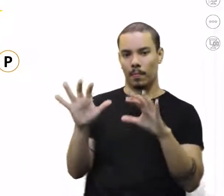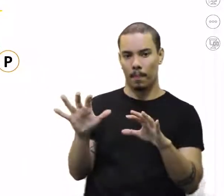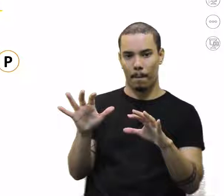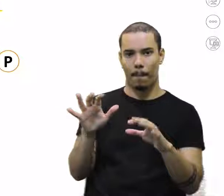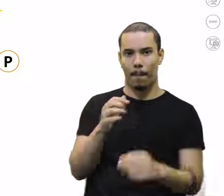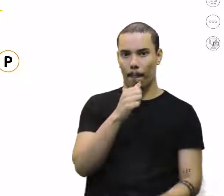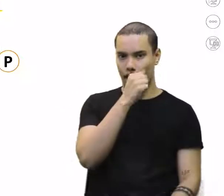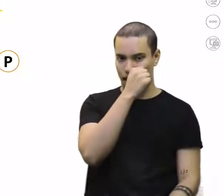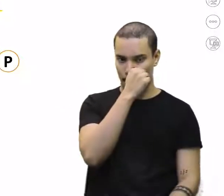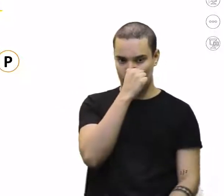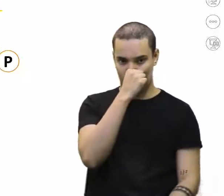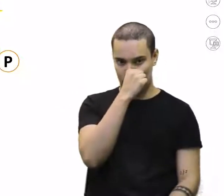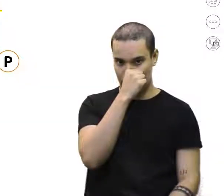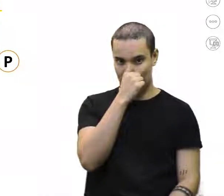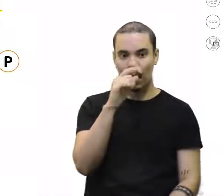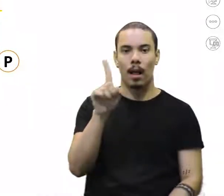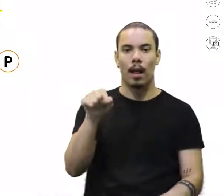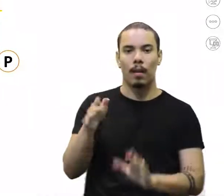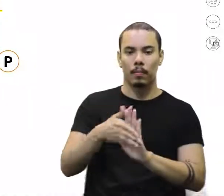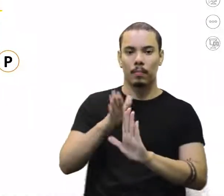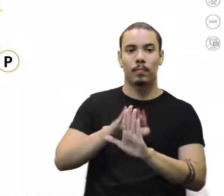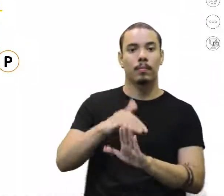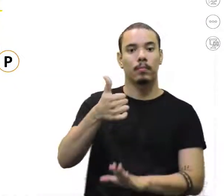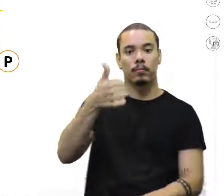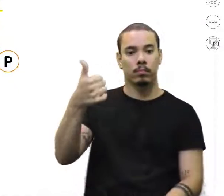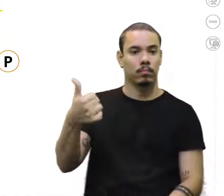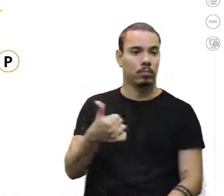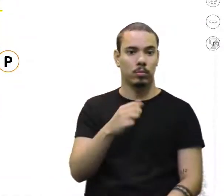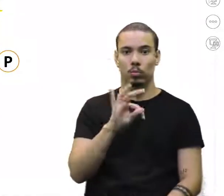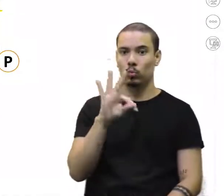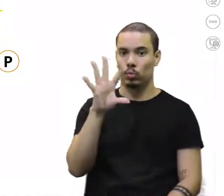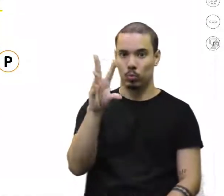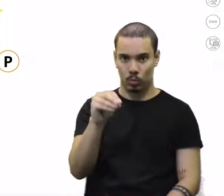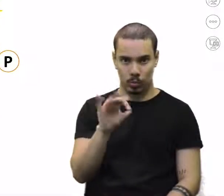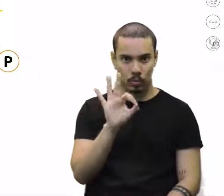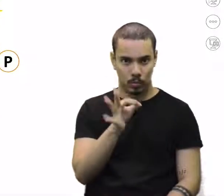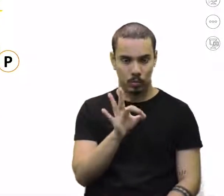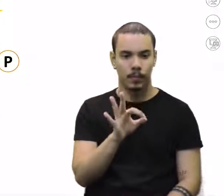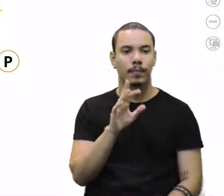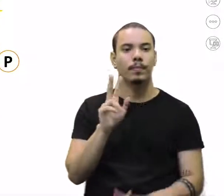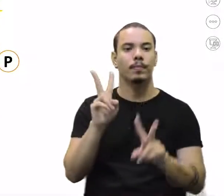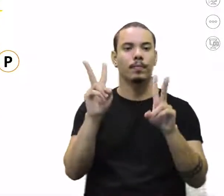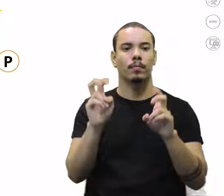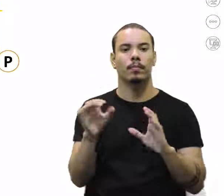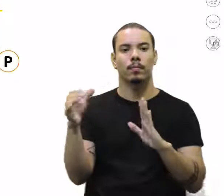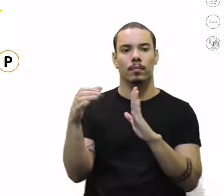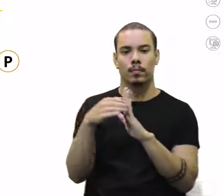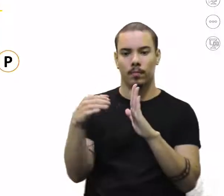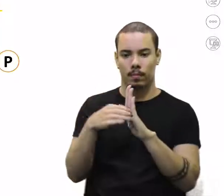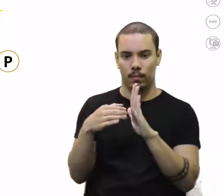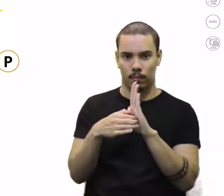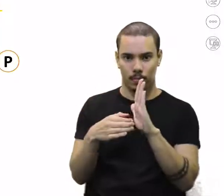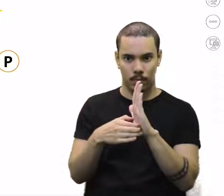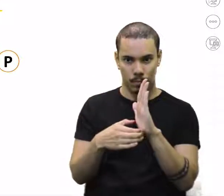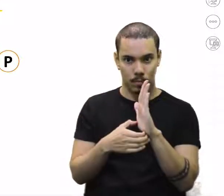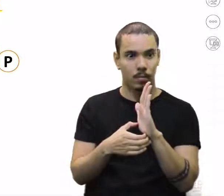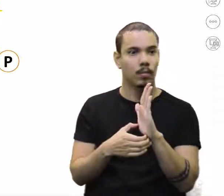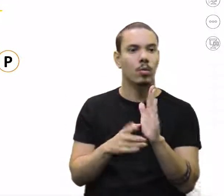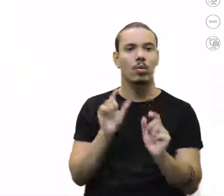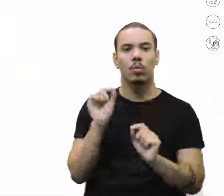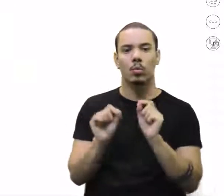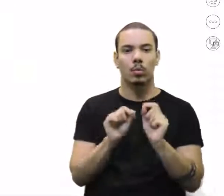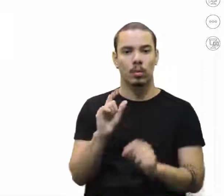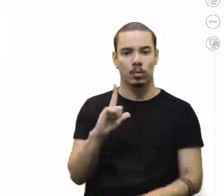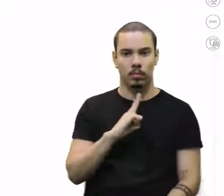primário e primário também. Com relação à classificação das cadeias carbônicas, o que nós